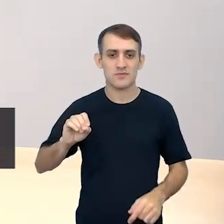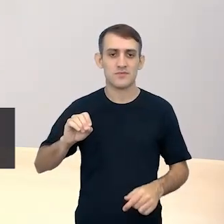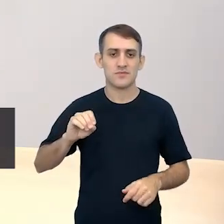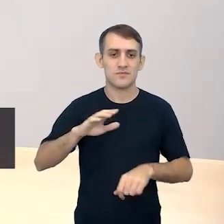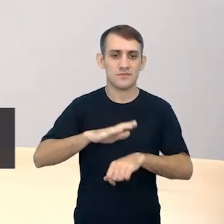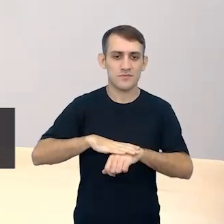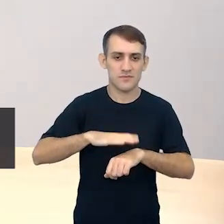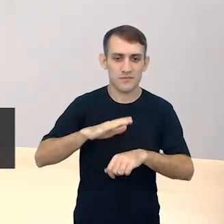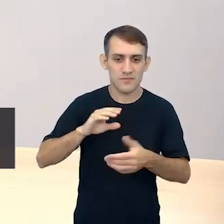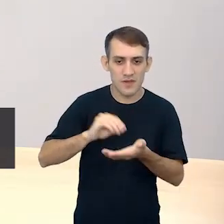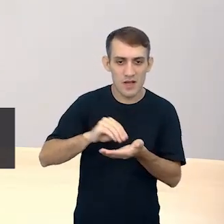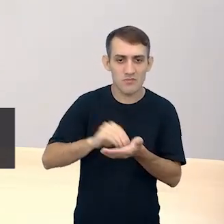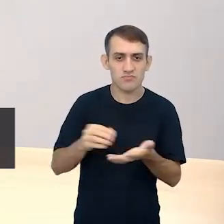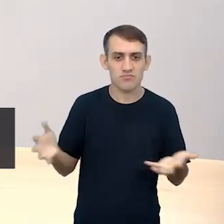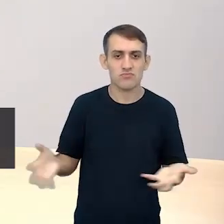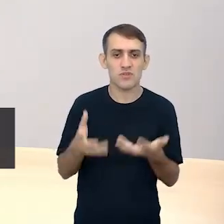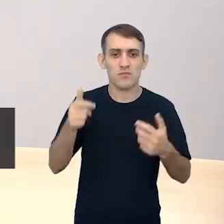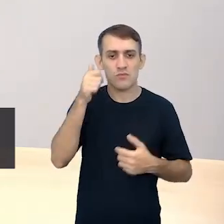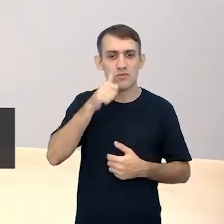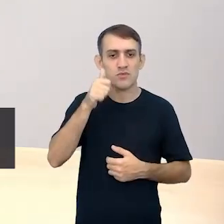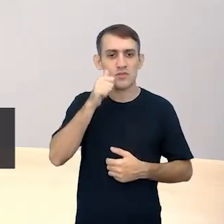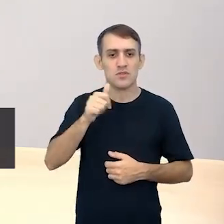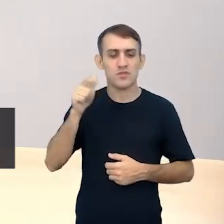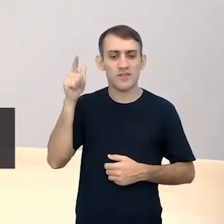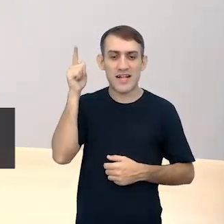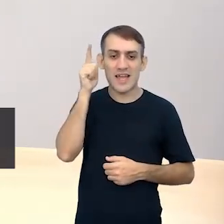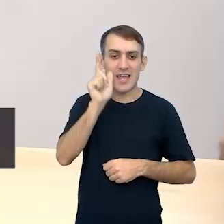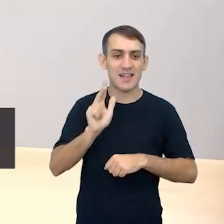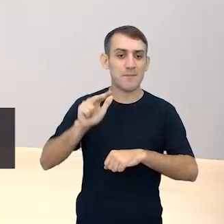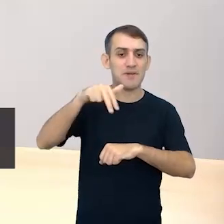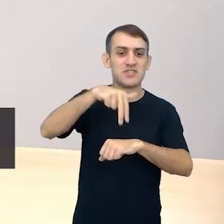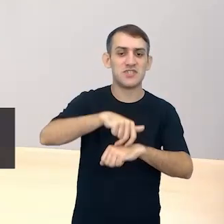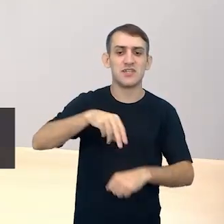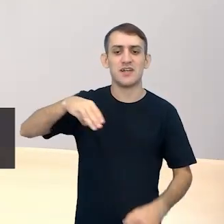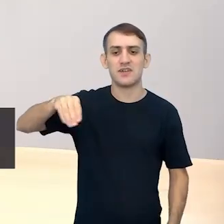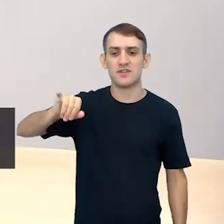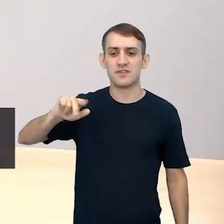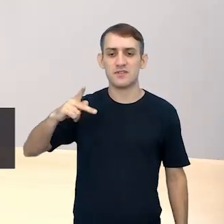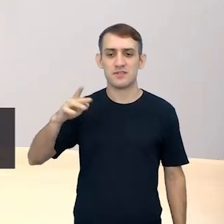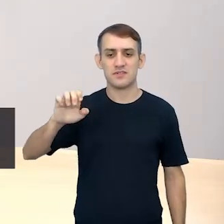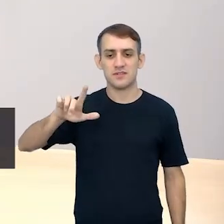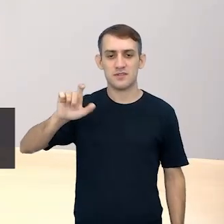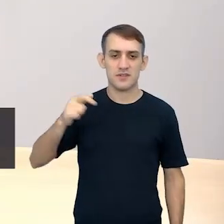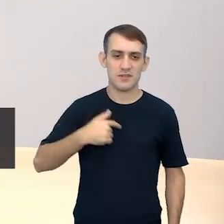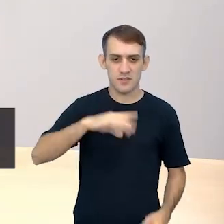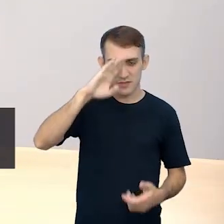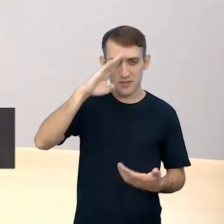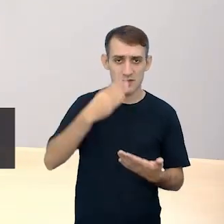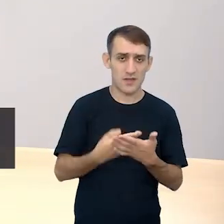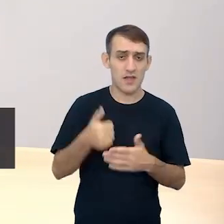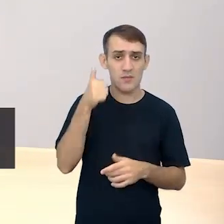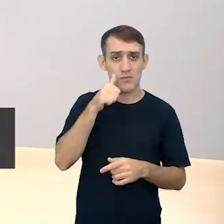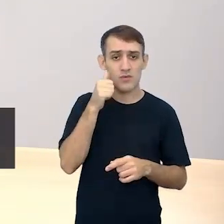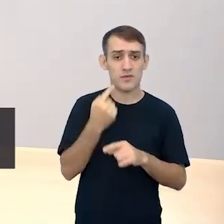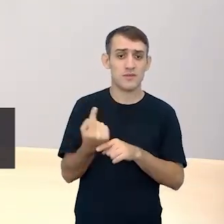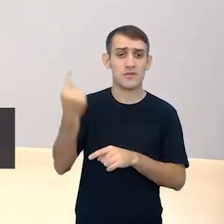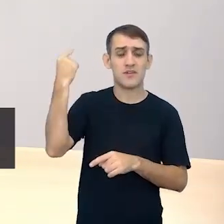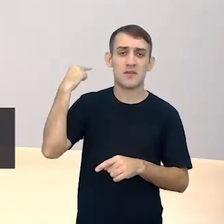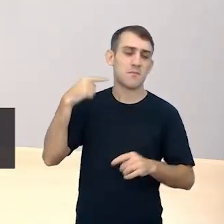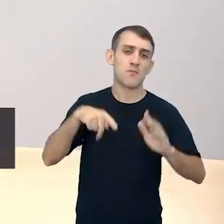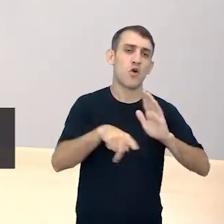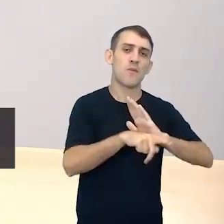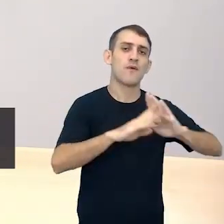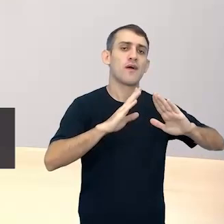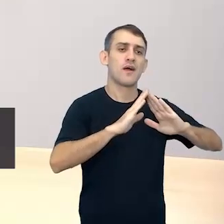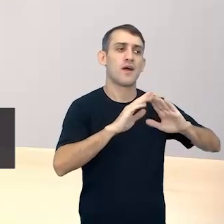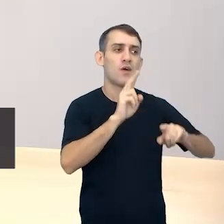mulheres possam atingir o seu potencial. A Michele, acredito que historicamente as mulheres foram tidas como do lar, como